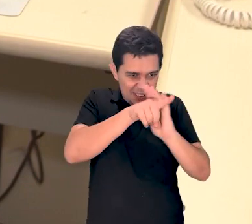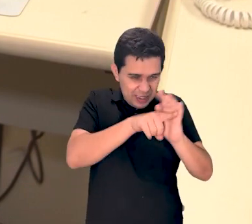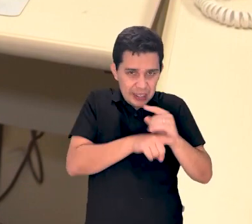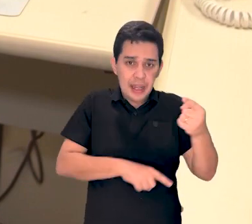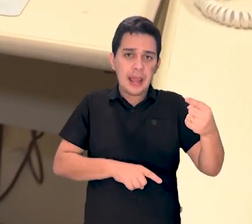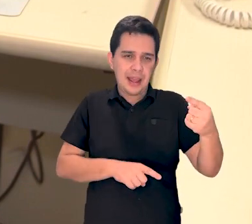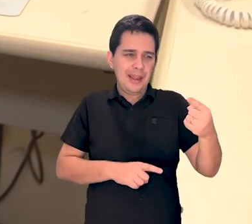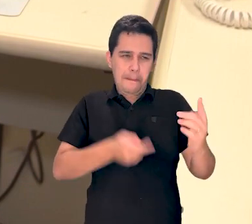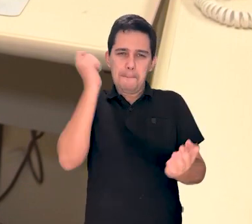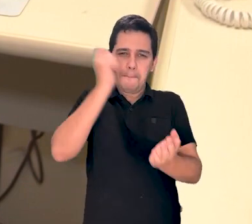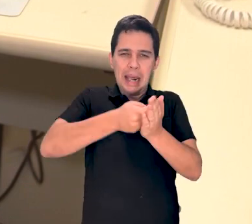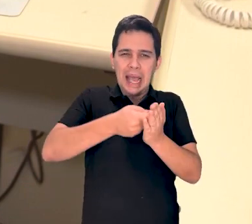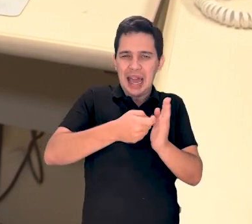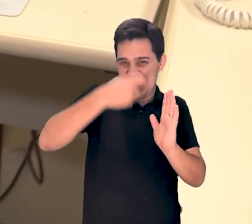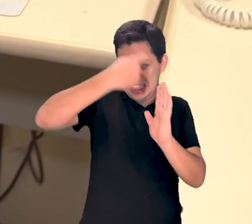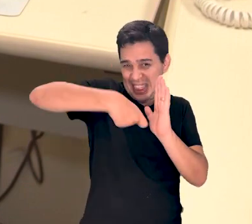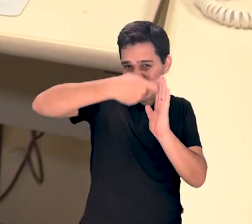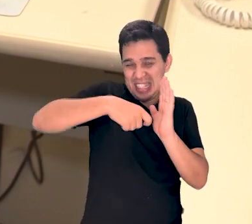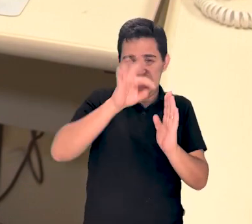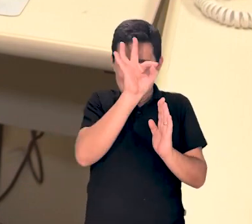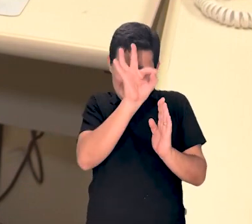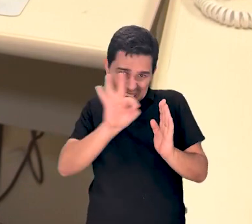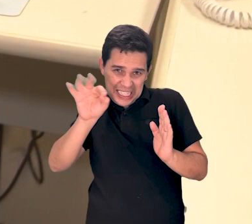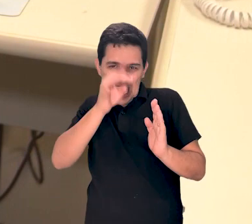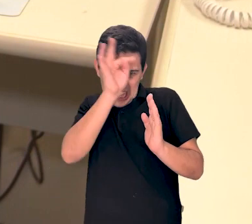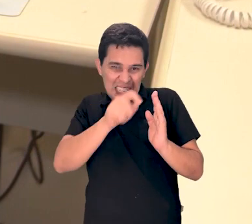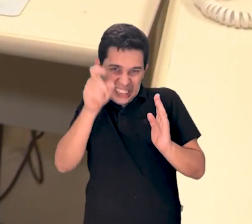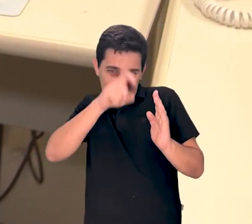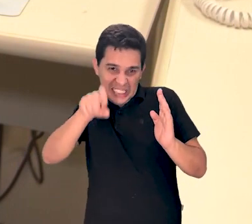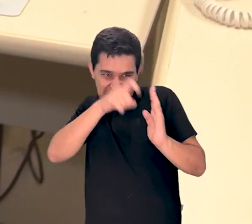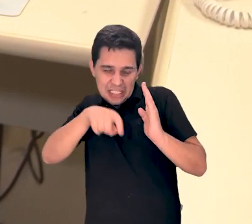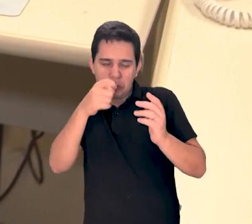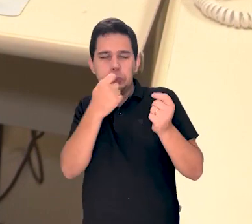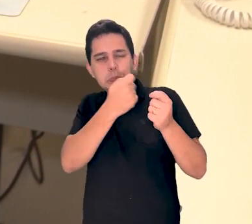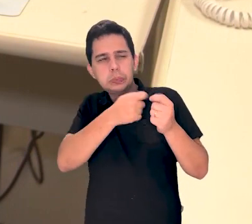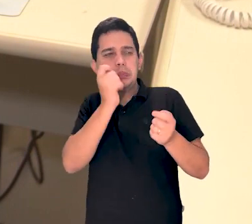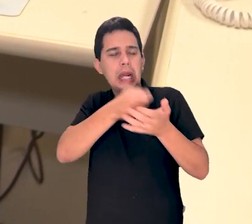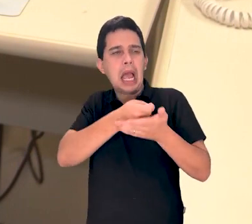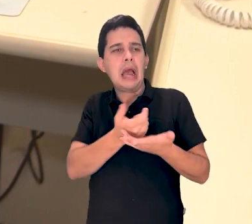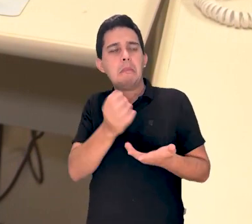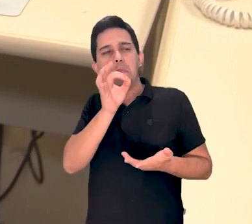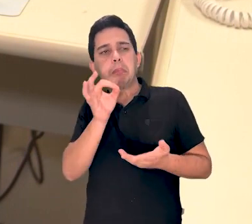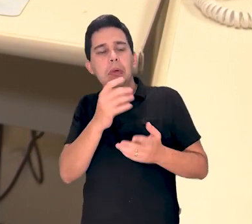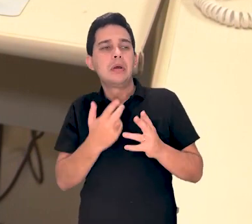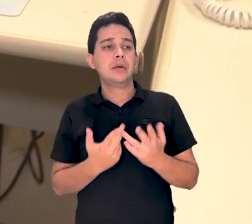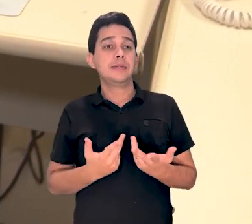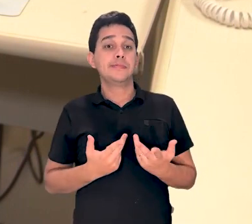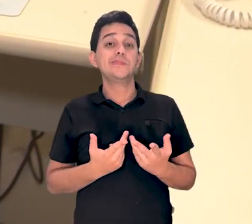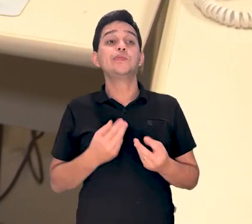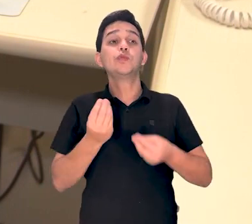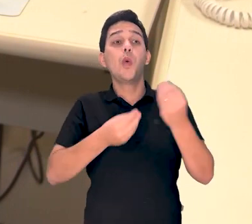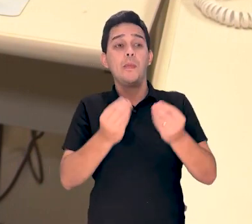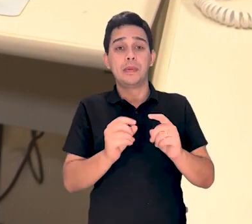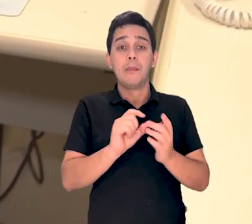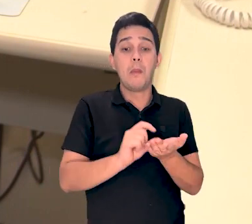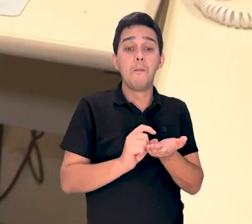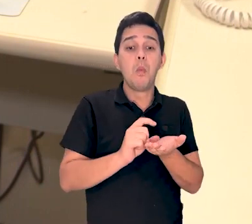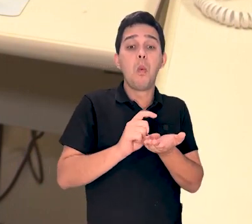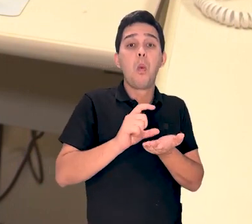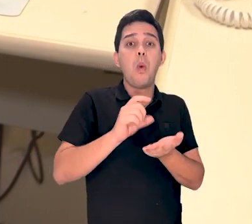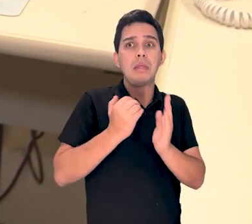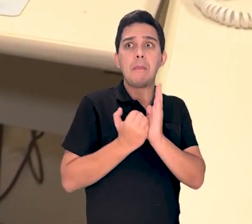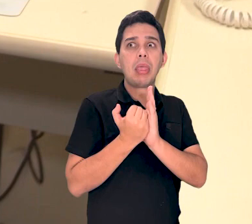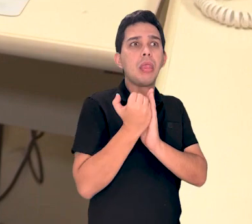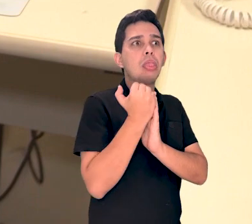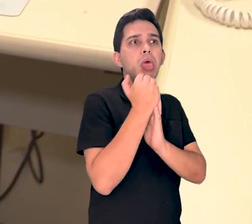que é essa que a gente já se referiu que é a subtrai